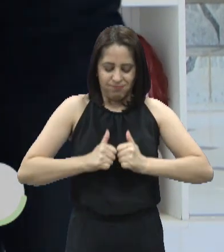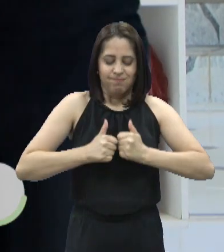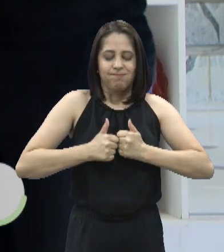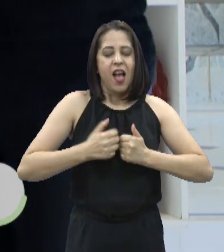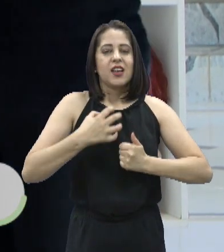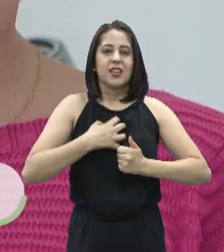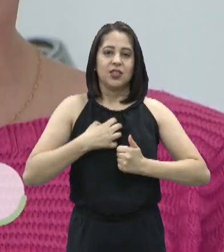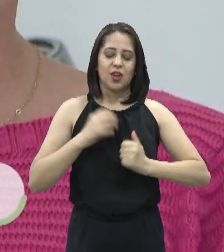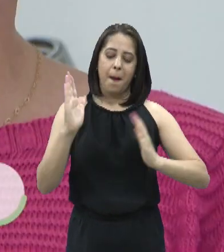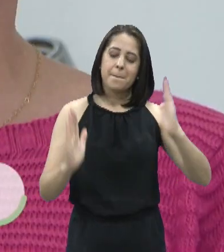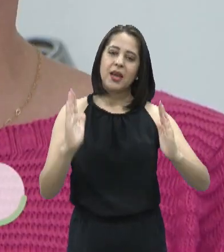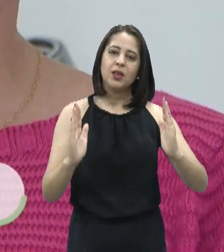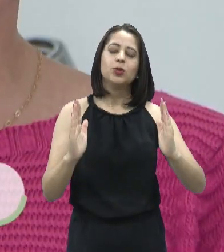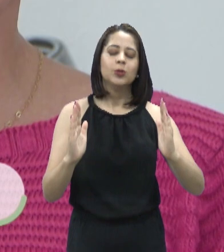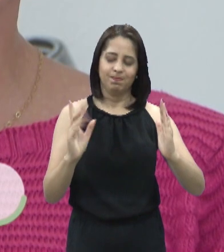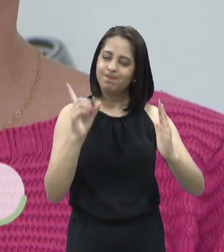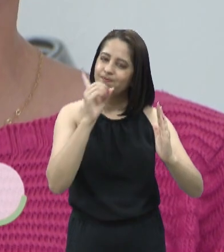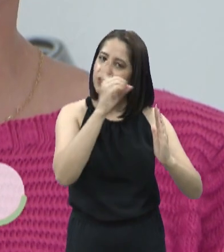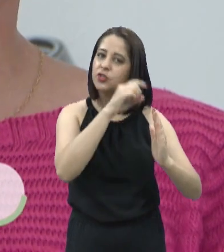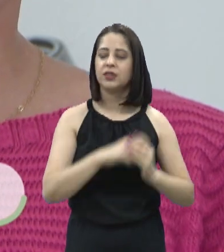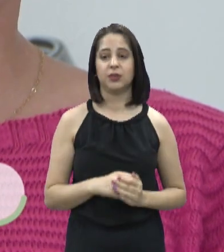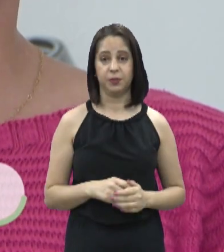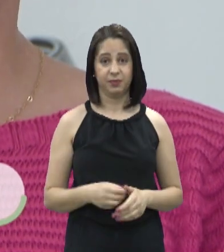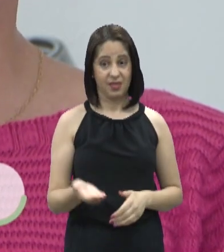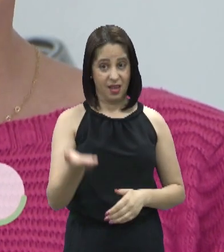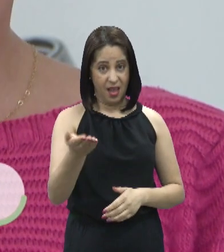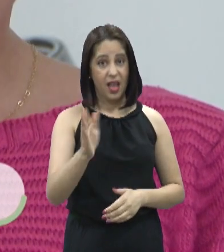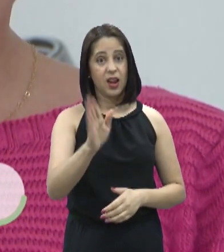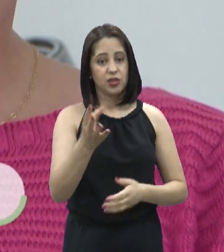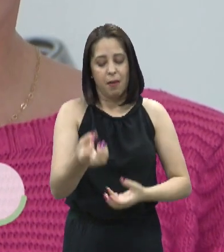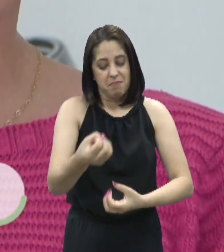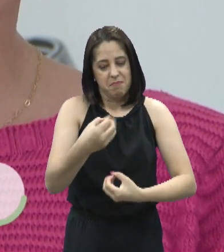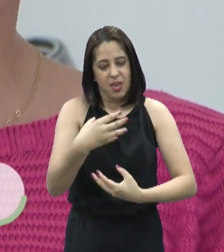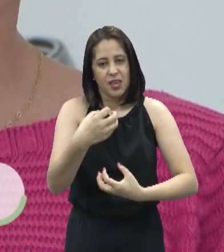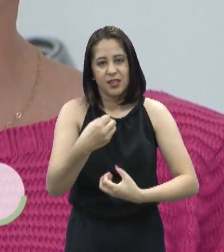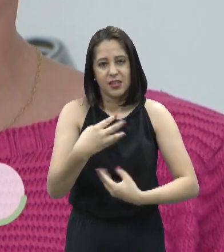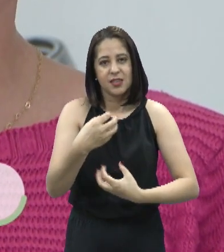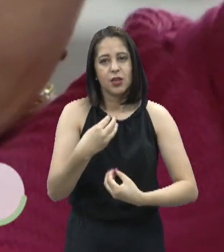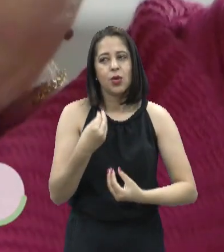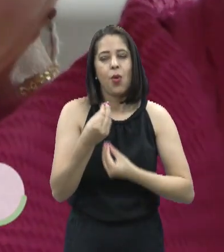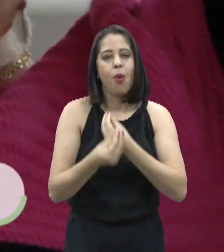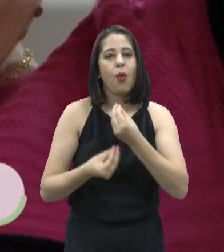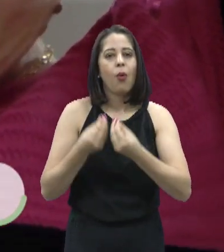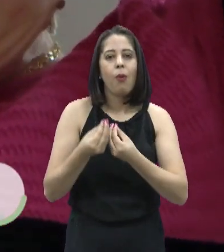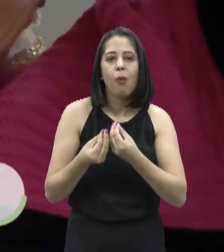tão delicados. A Maria já me deu também já me ensinou como faz os